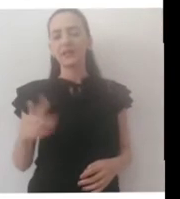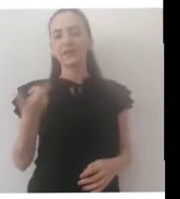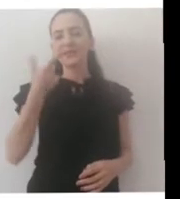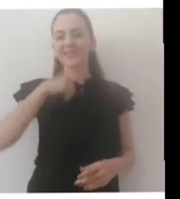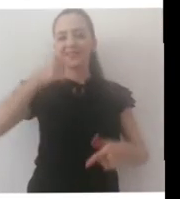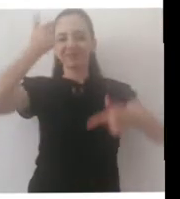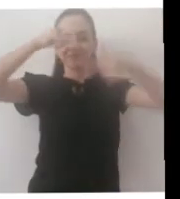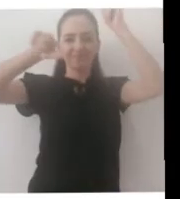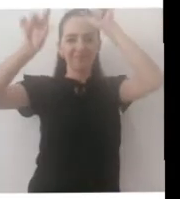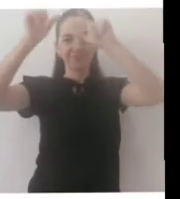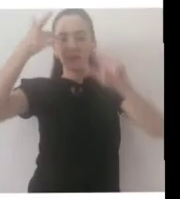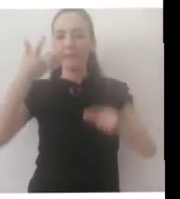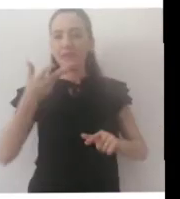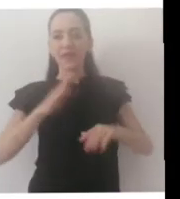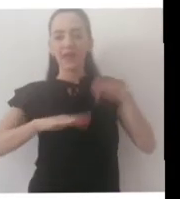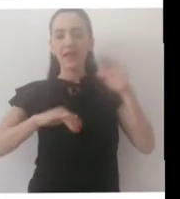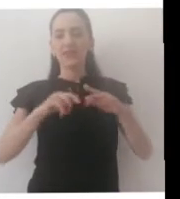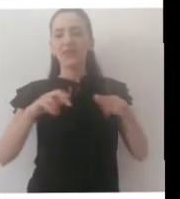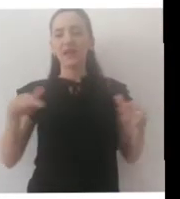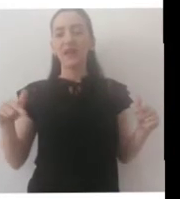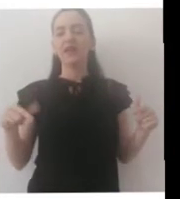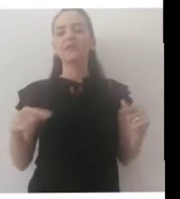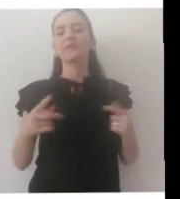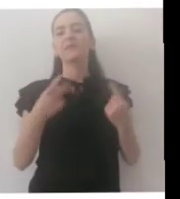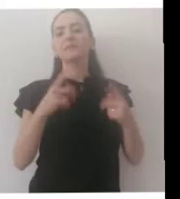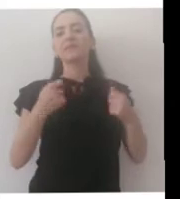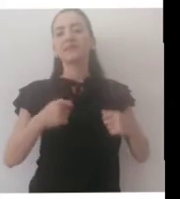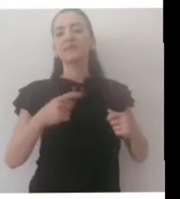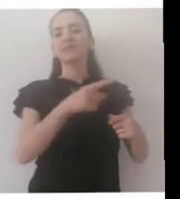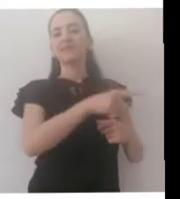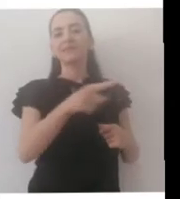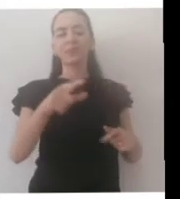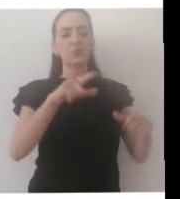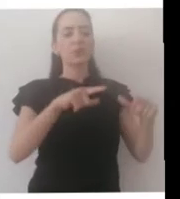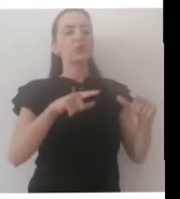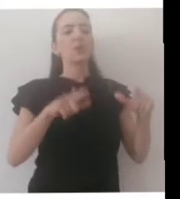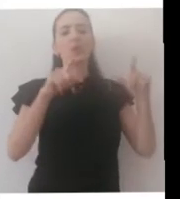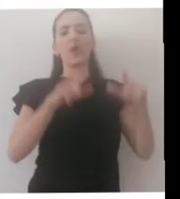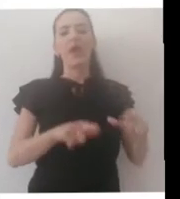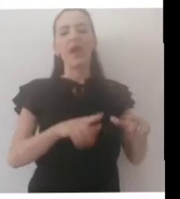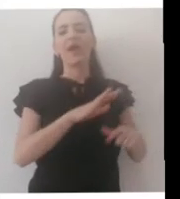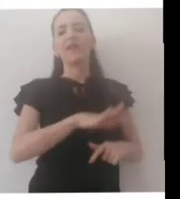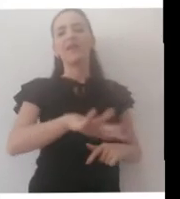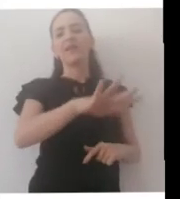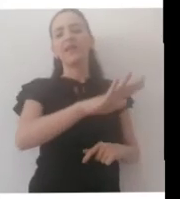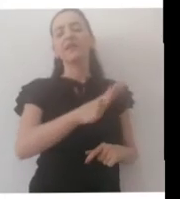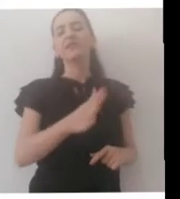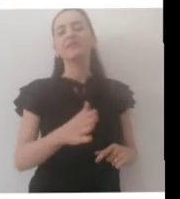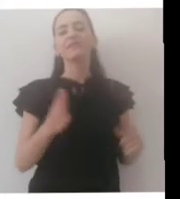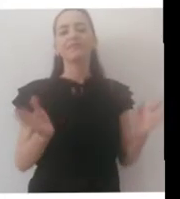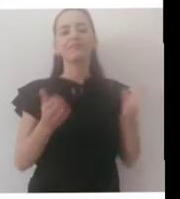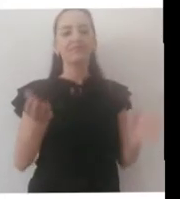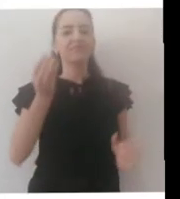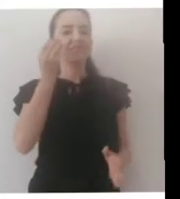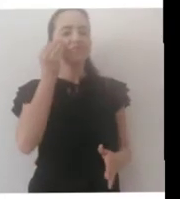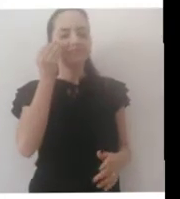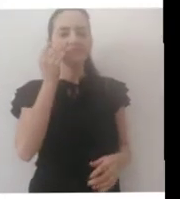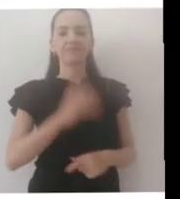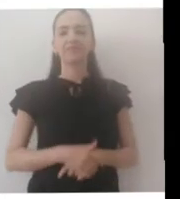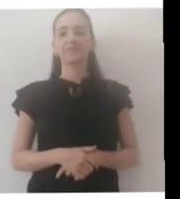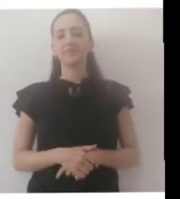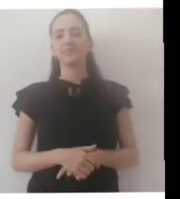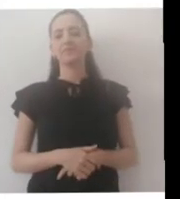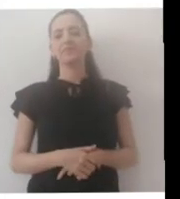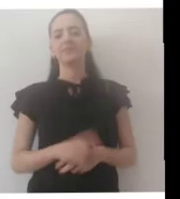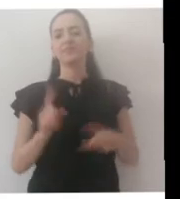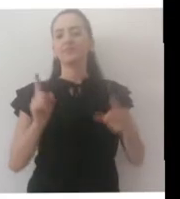Item 3. Para Piaget, é uma diferença entre os símbolos e os signos. Ou seja, o símbolo e signo. A